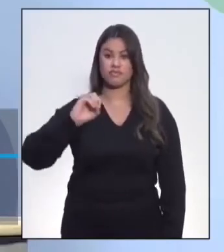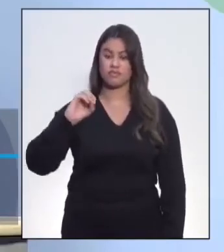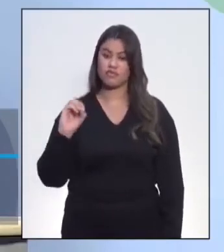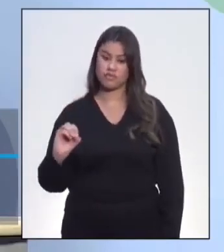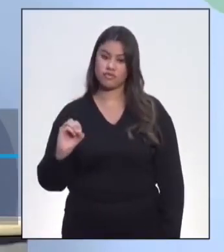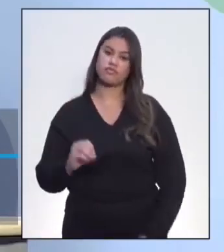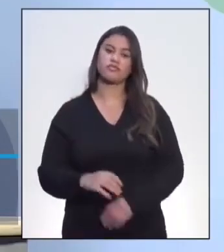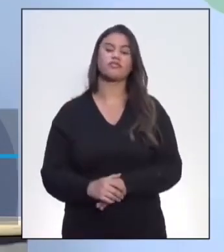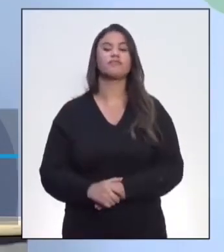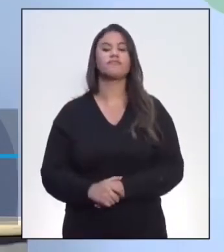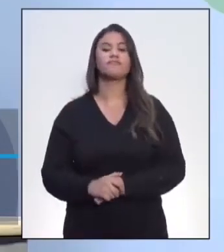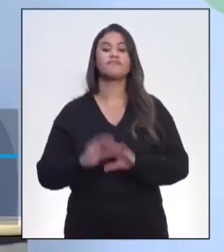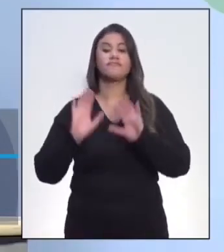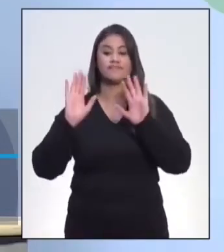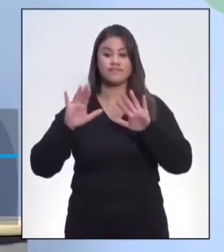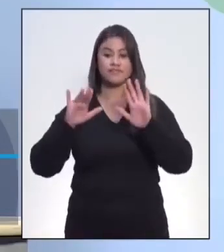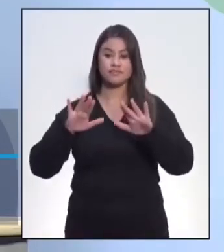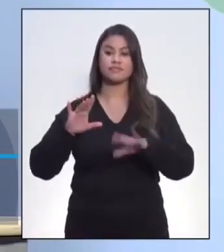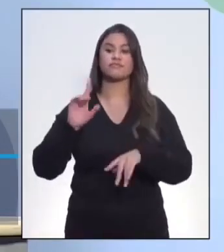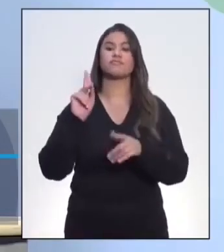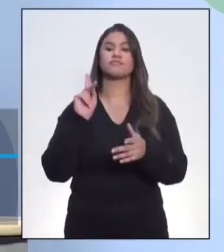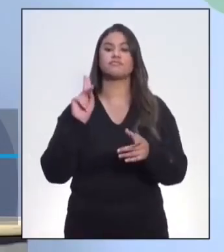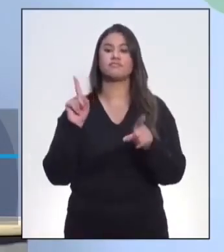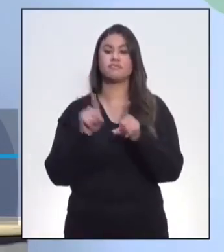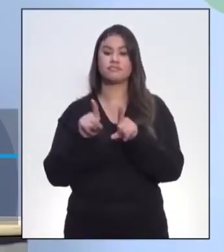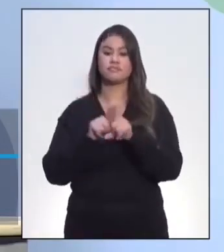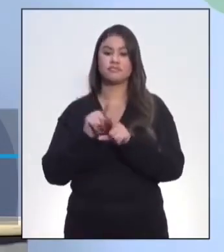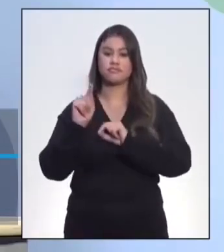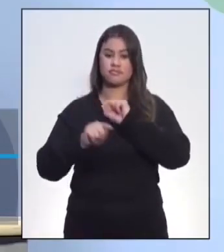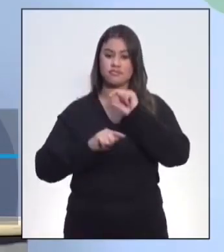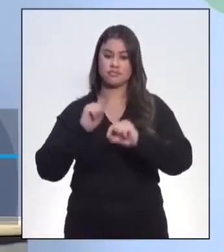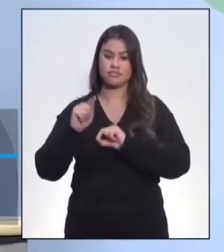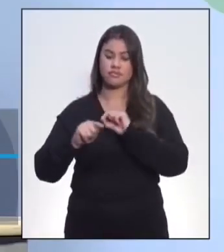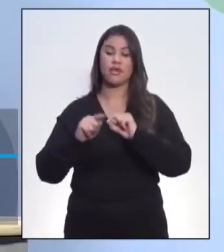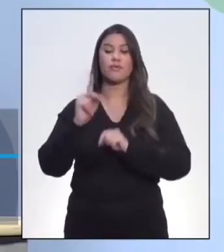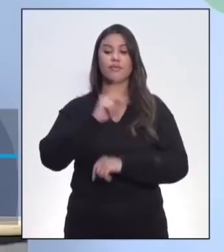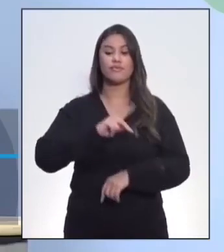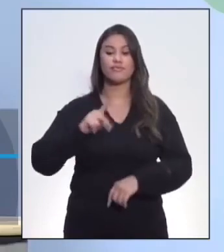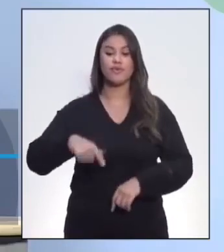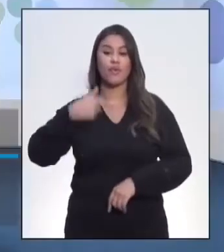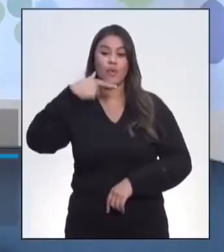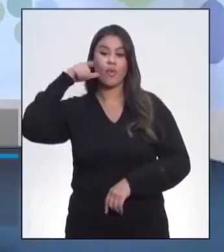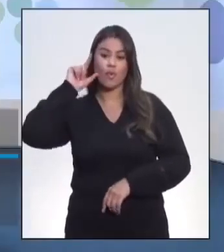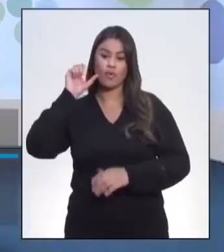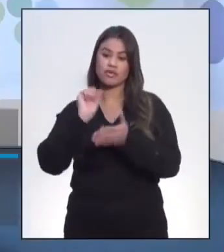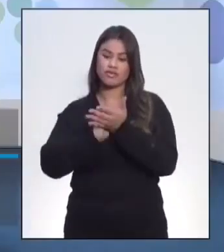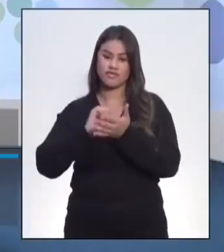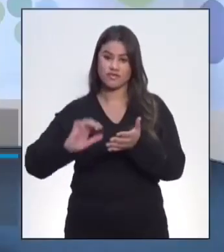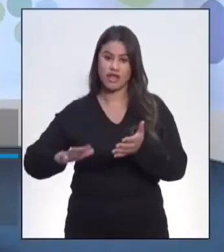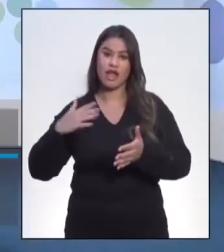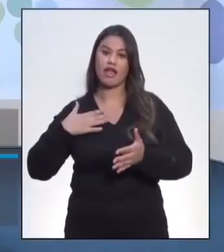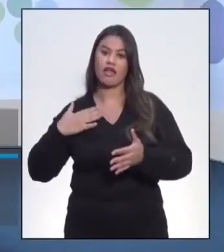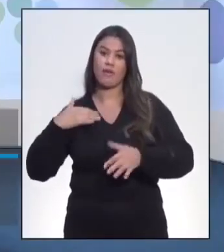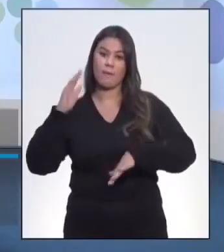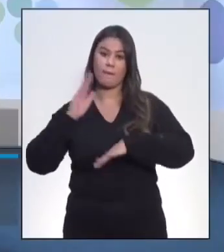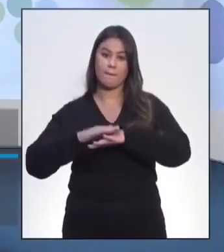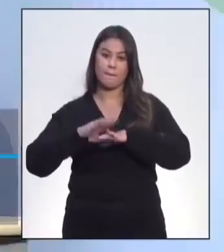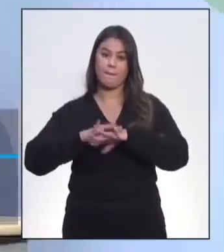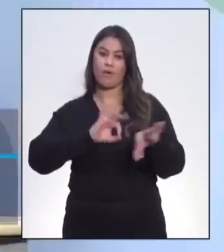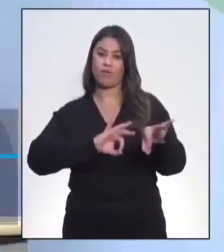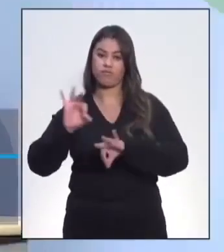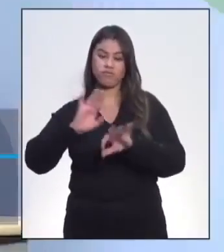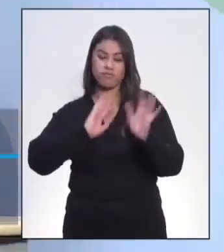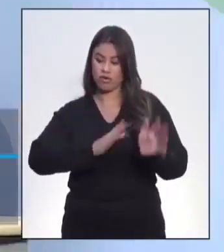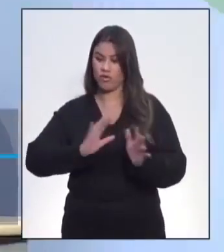professora, meu professor já passou a atividade hoje e eu já vou deixar, ontem, e eu já vou deixar tudo em ordem. É isso mesmo, gente.